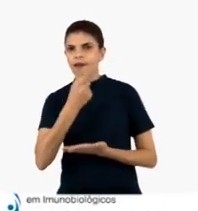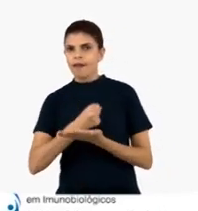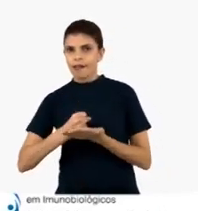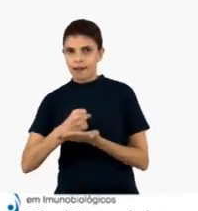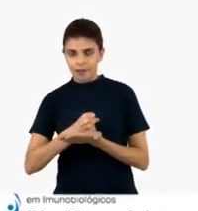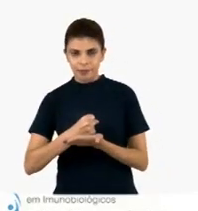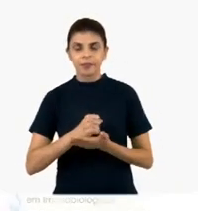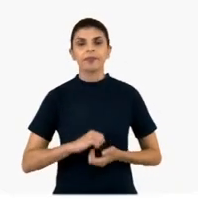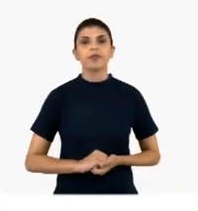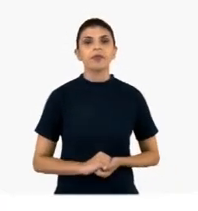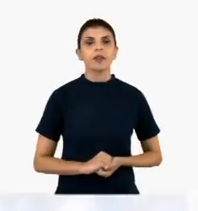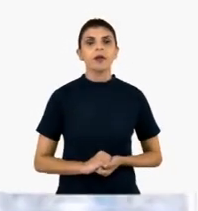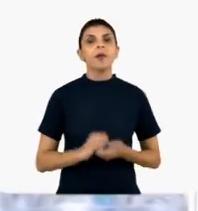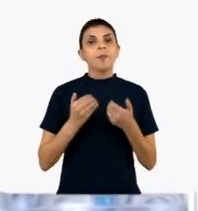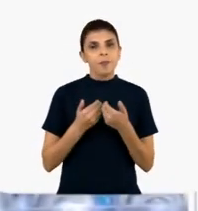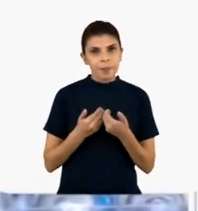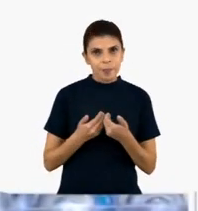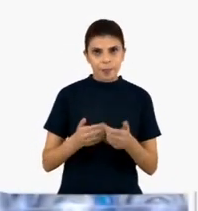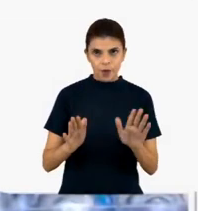Assim, para começar,